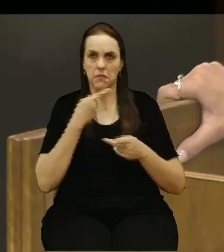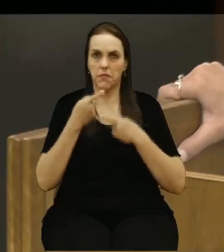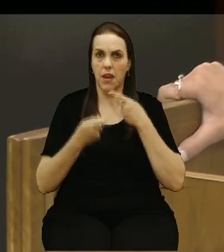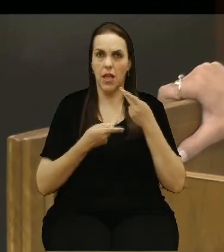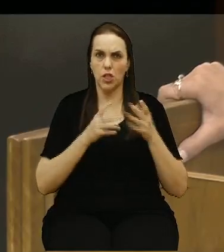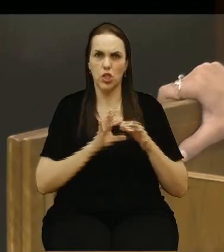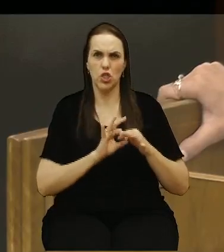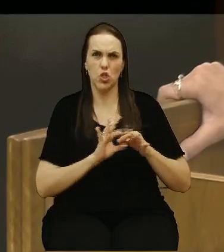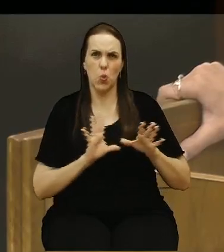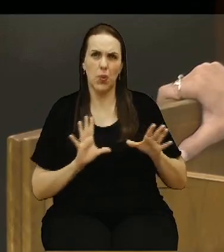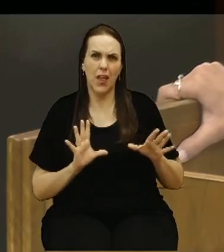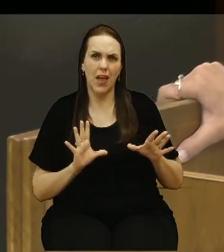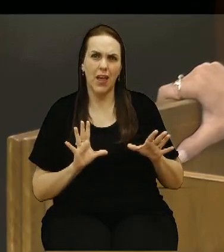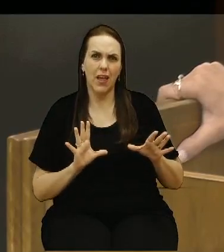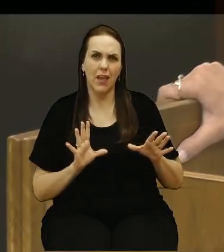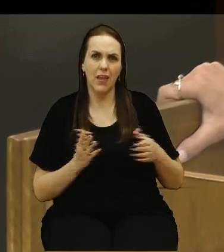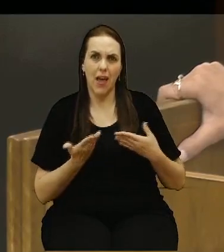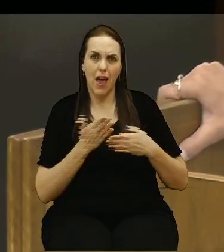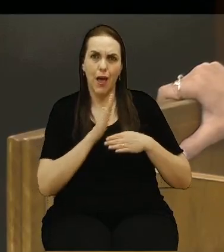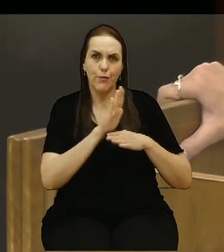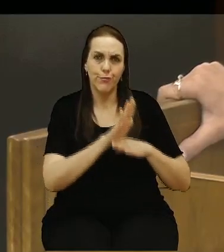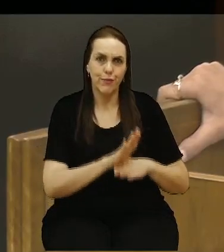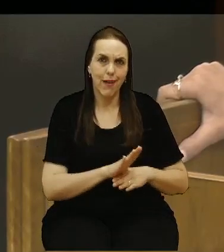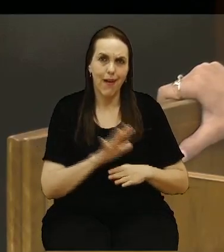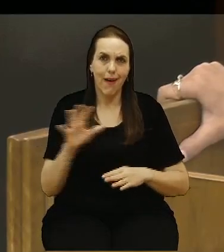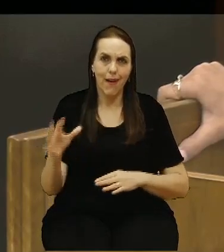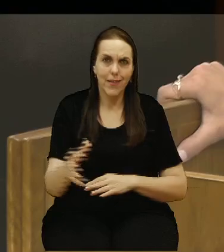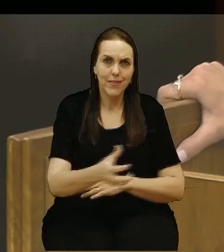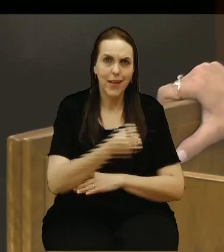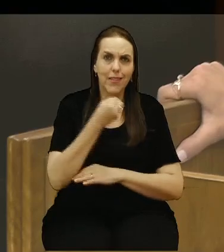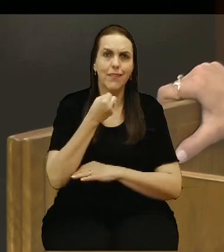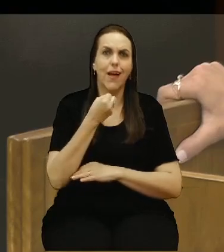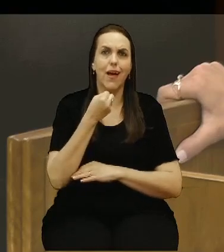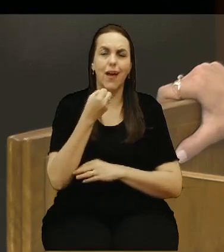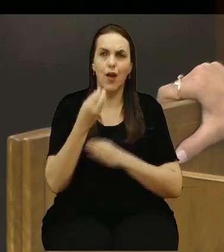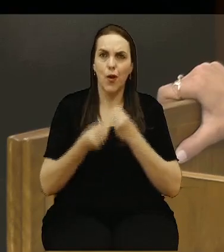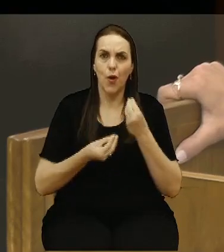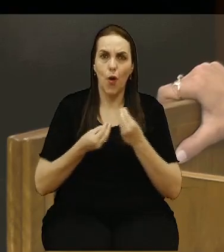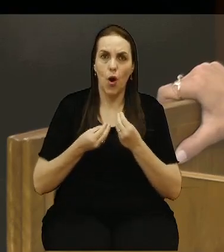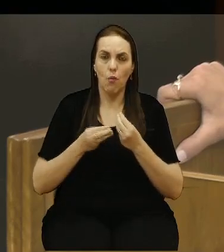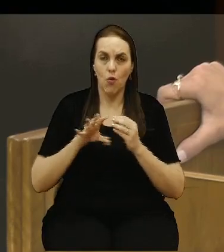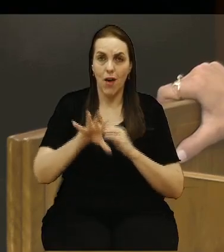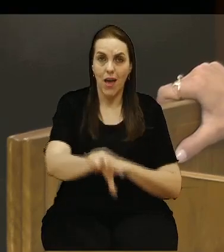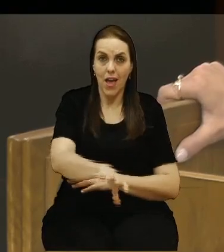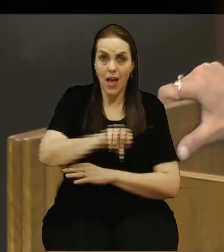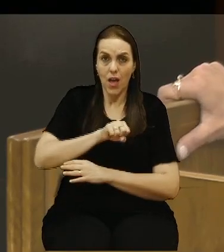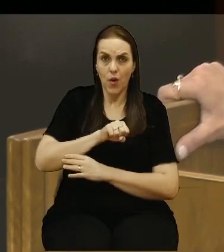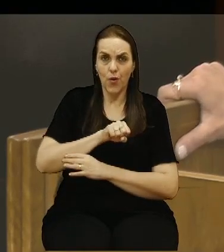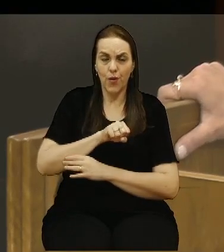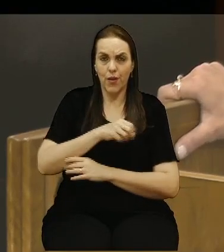soltar, ajudar, resgatar, ou como falam em recolher.